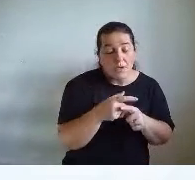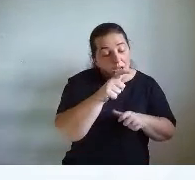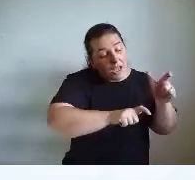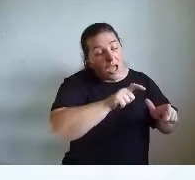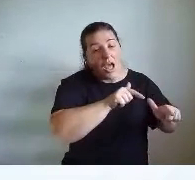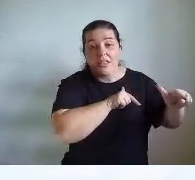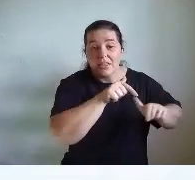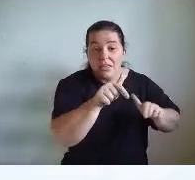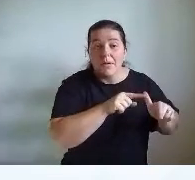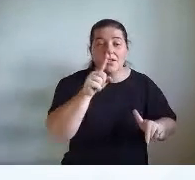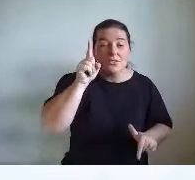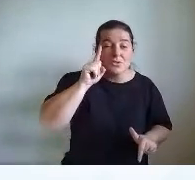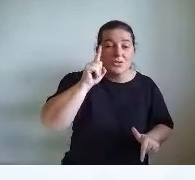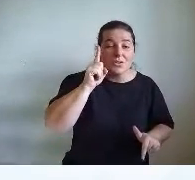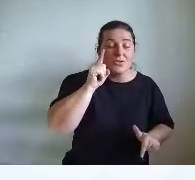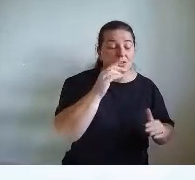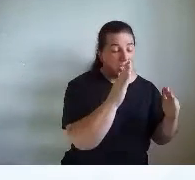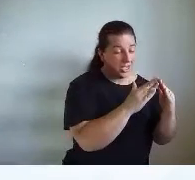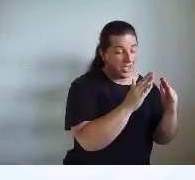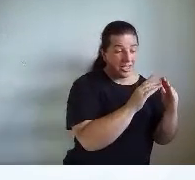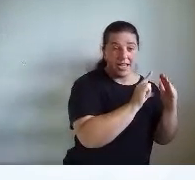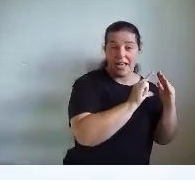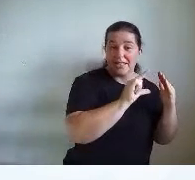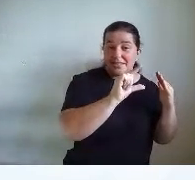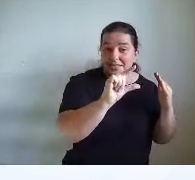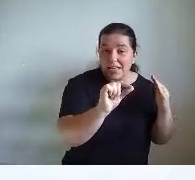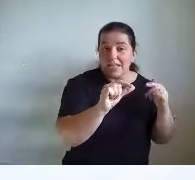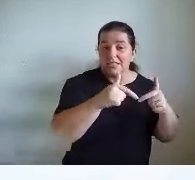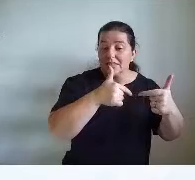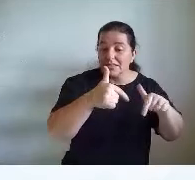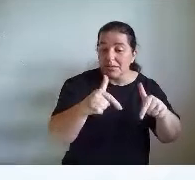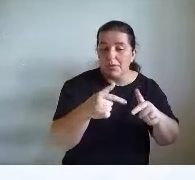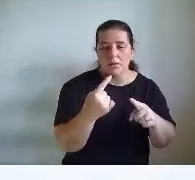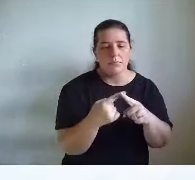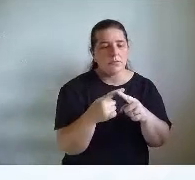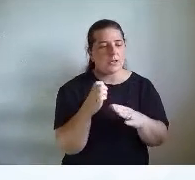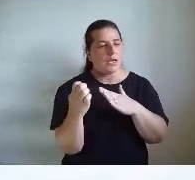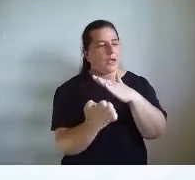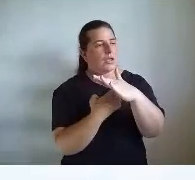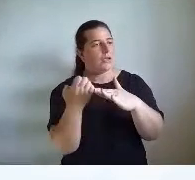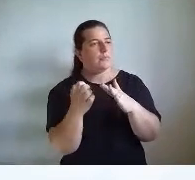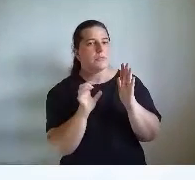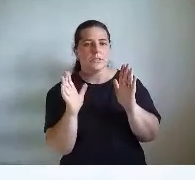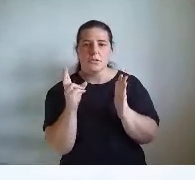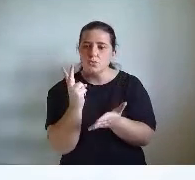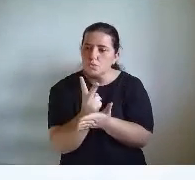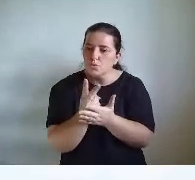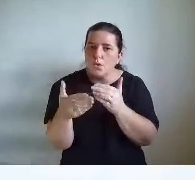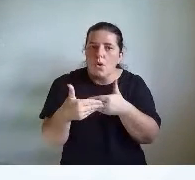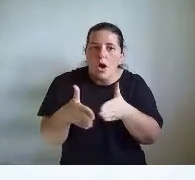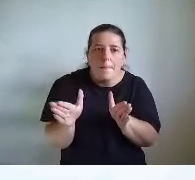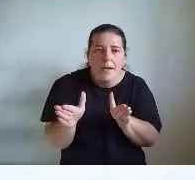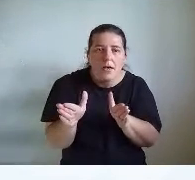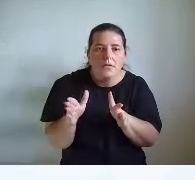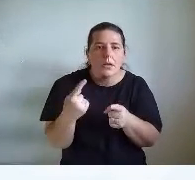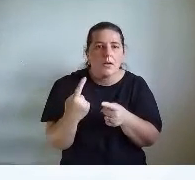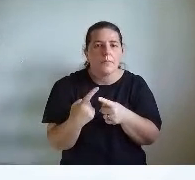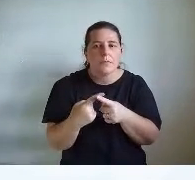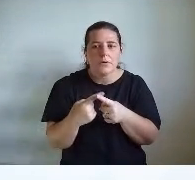todos os dias saem de suas casas para trabalhar porque as empresas não foram fechadas, suas atividades não foram suspensas.